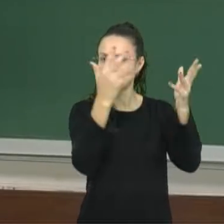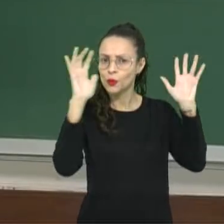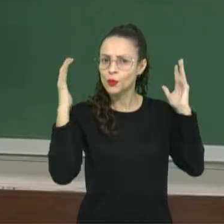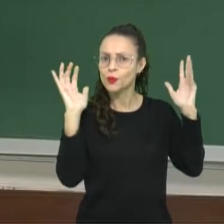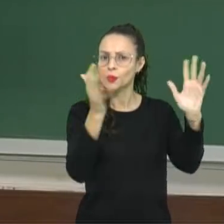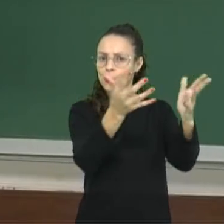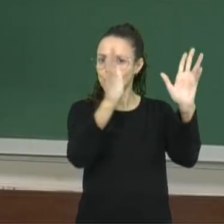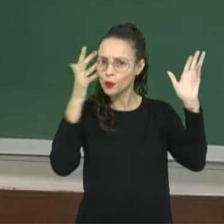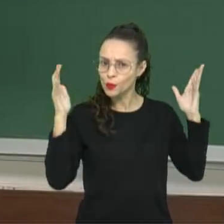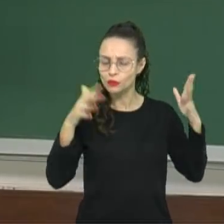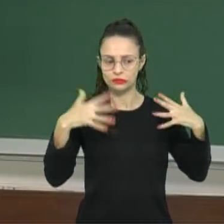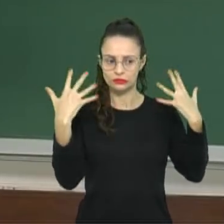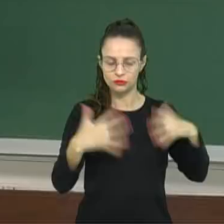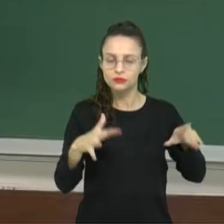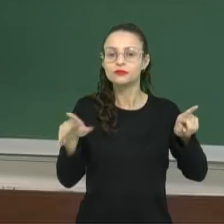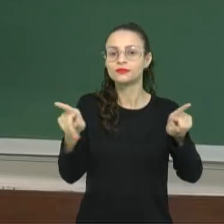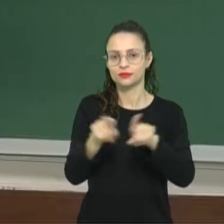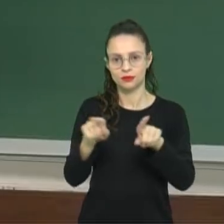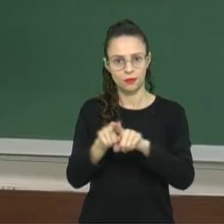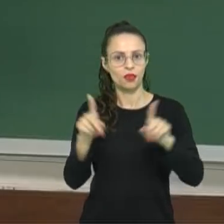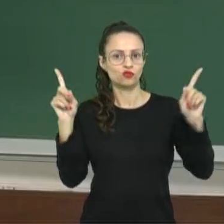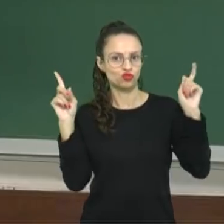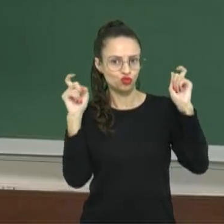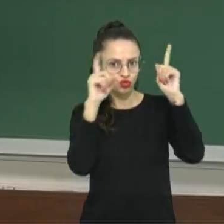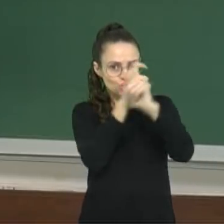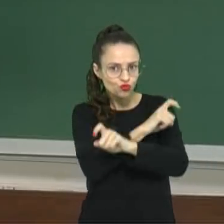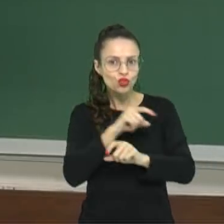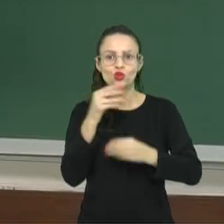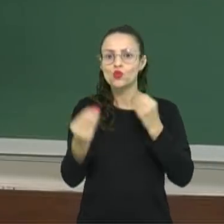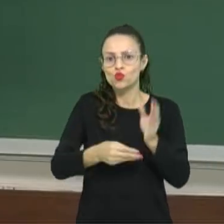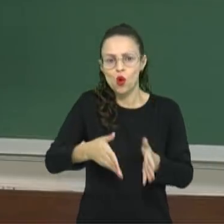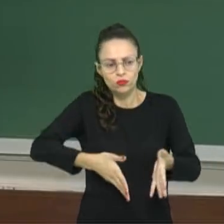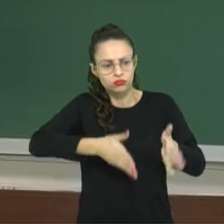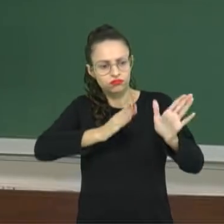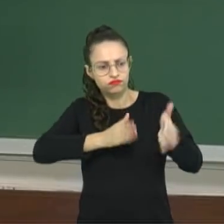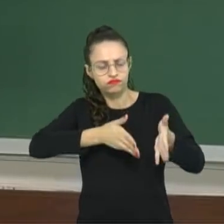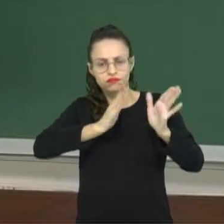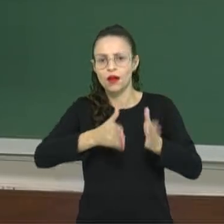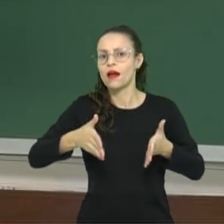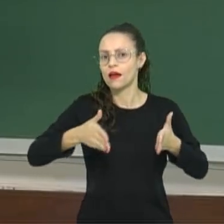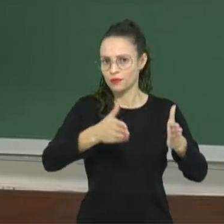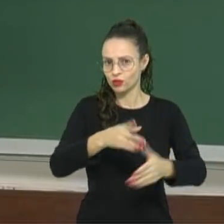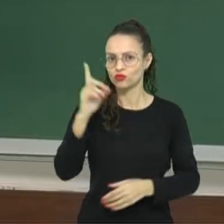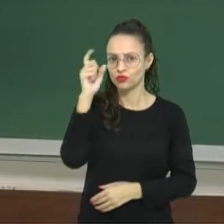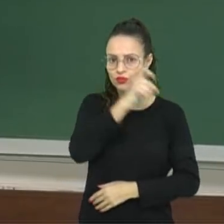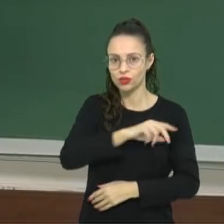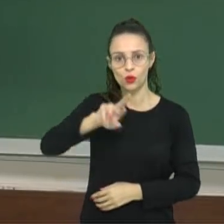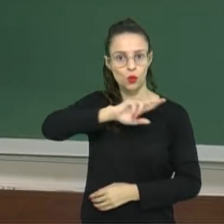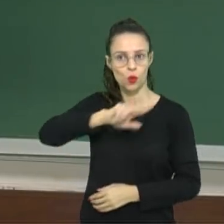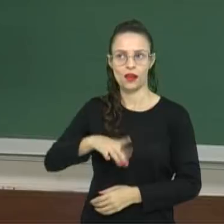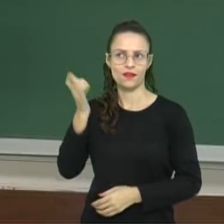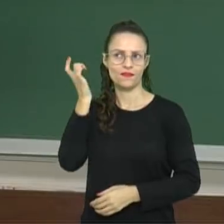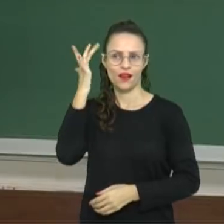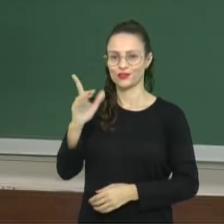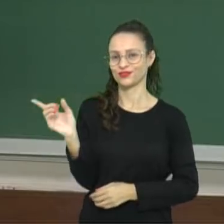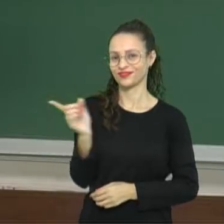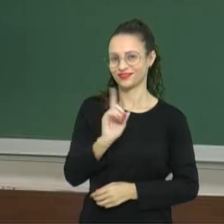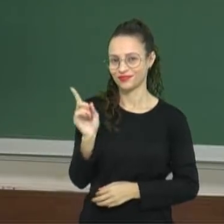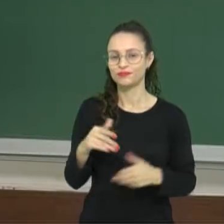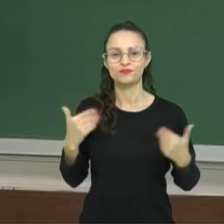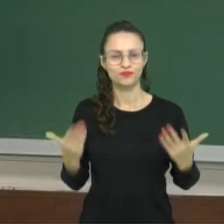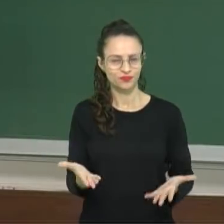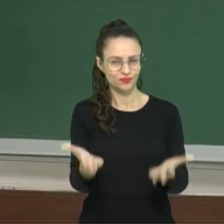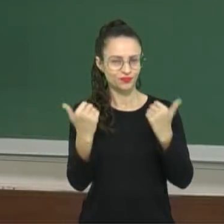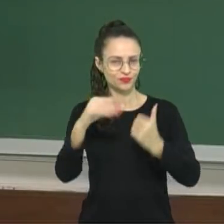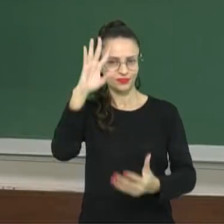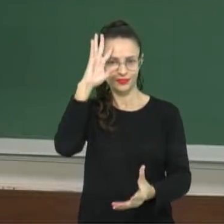de mata fechada, e era bastante difícil esse deslocamento deles ao longo desses caminhos. Não era uma tarefa fácil, né? Então vamos